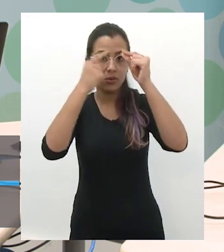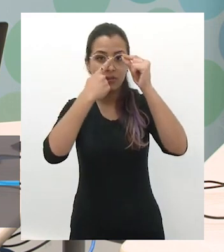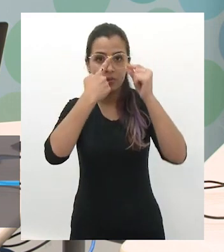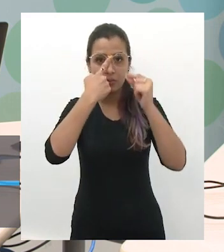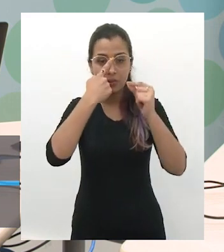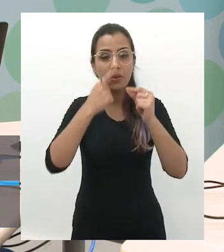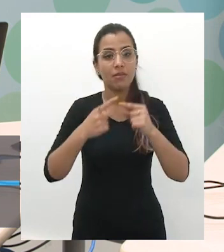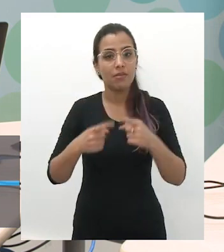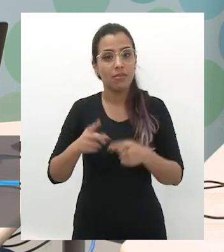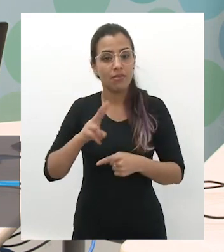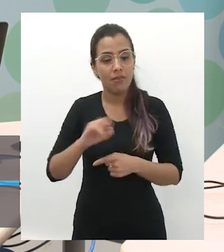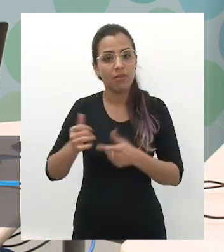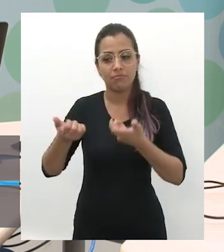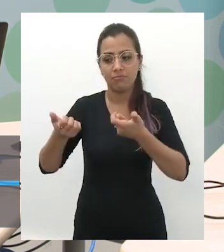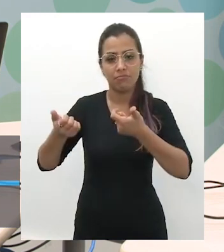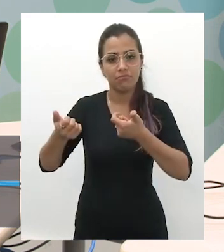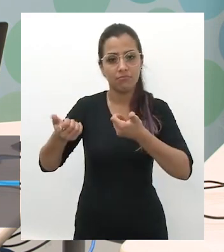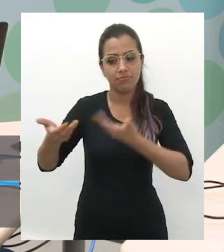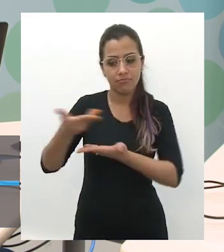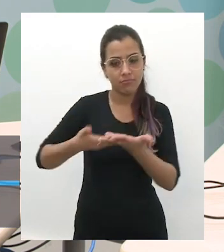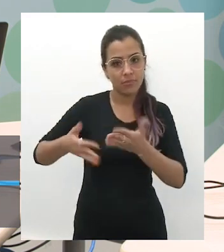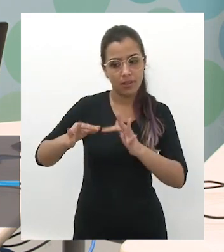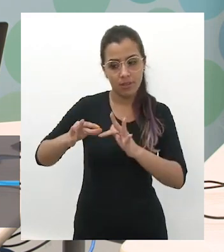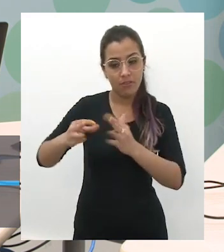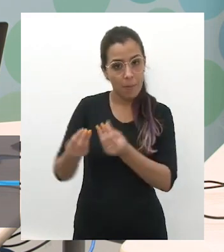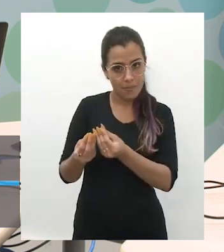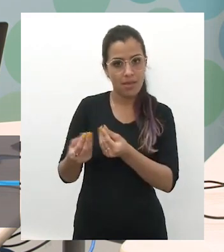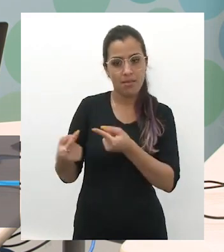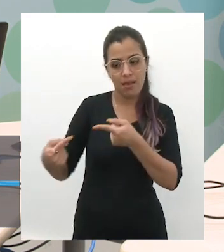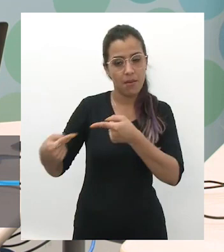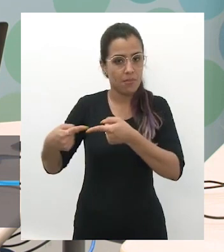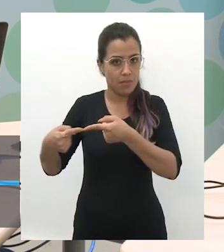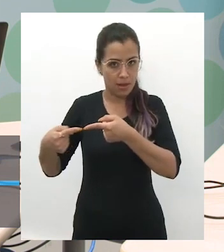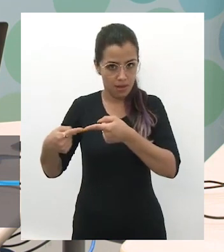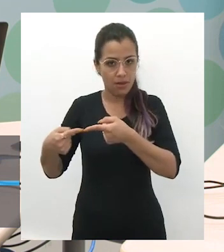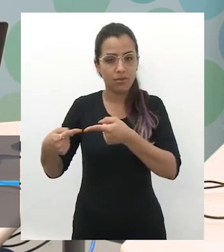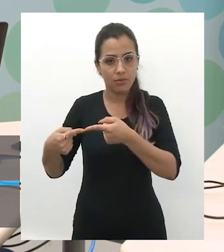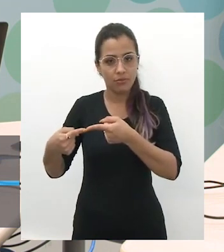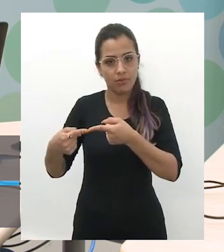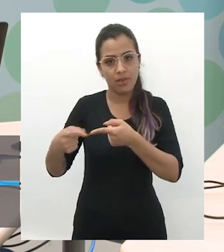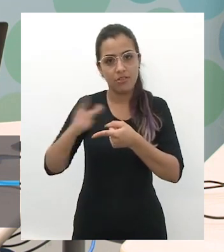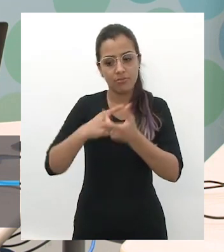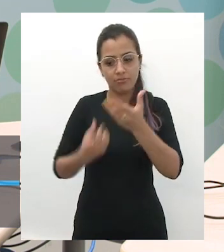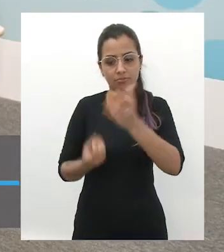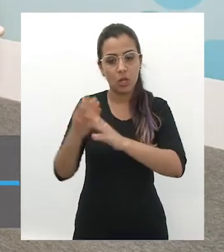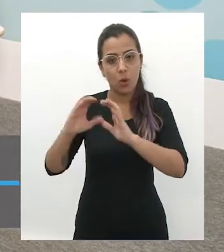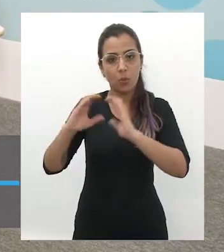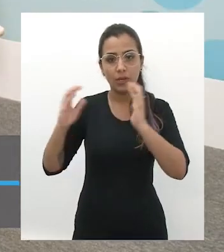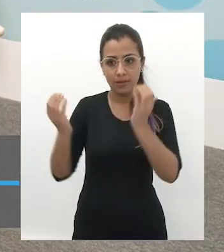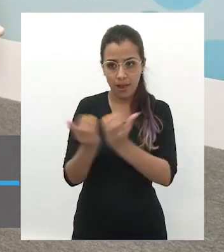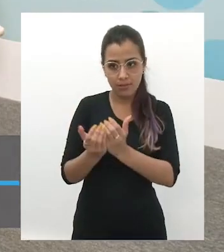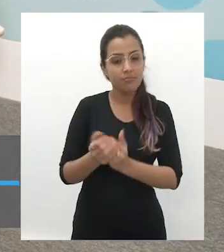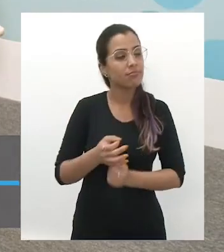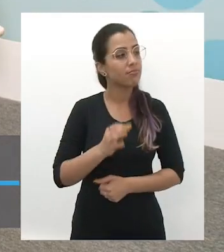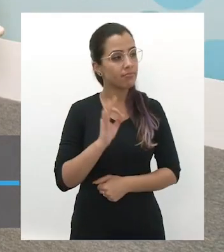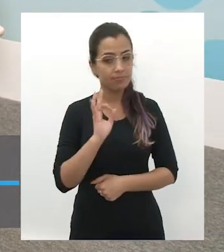essas pessoas que tinham um grau de parentesco próximo e formavam comunidades. Perfeito. Então, eles começam